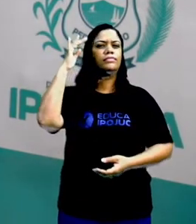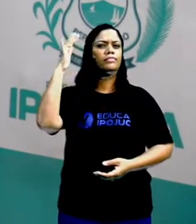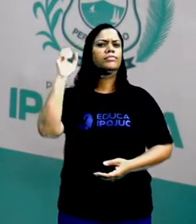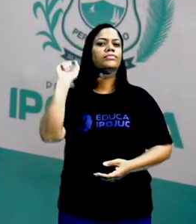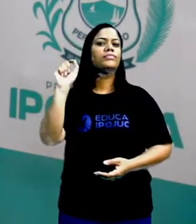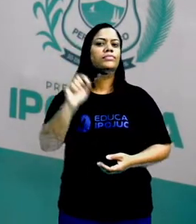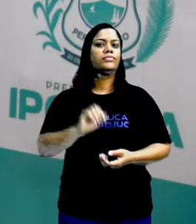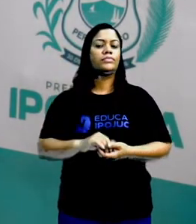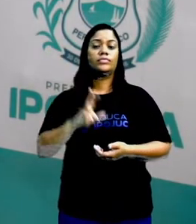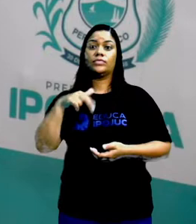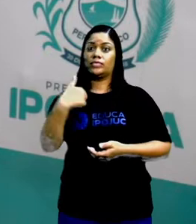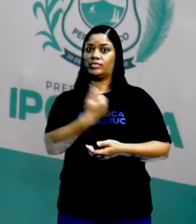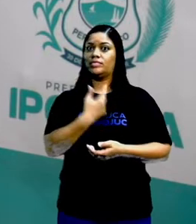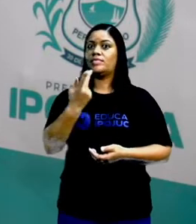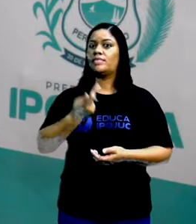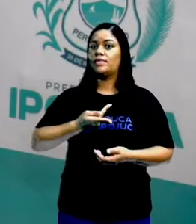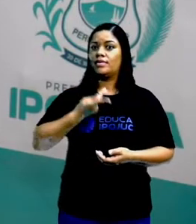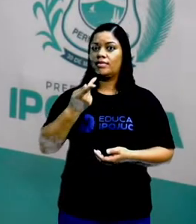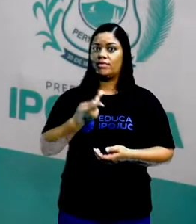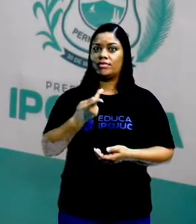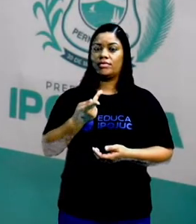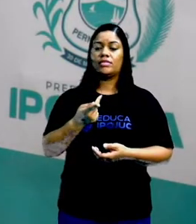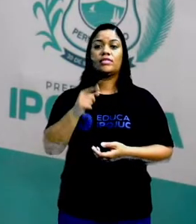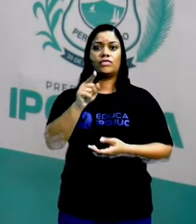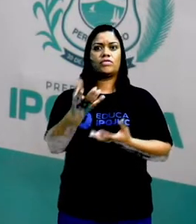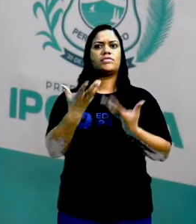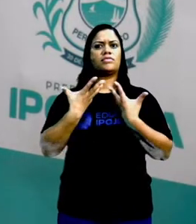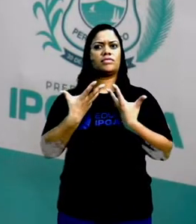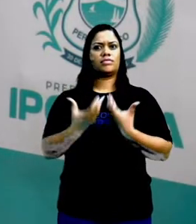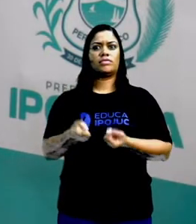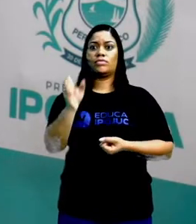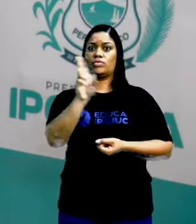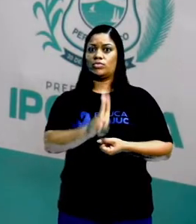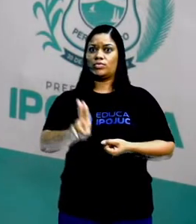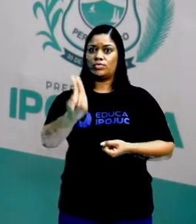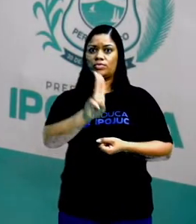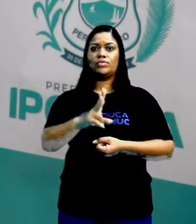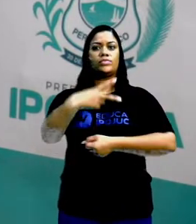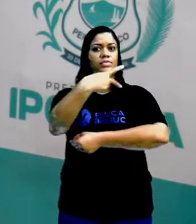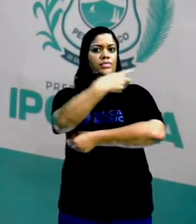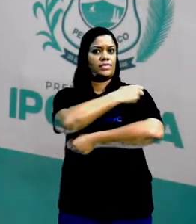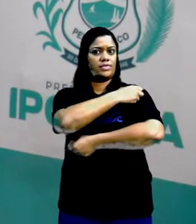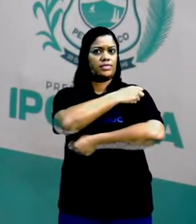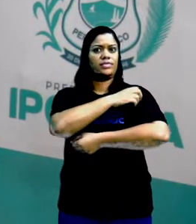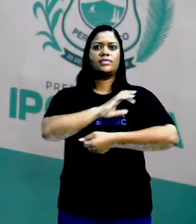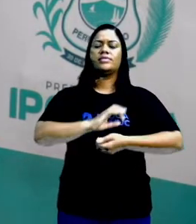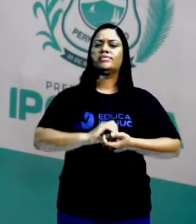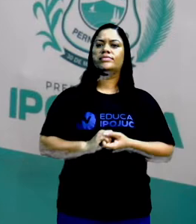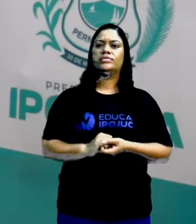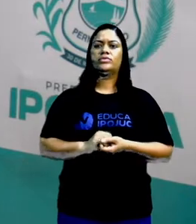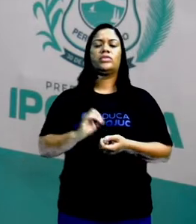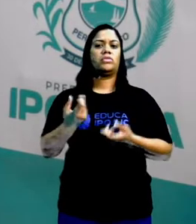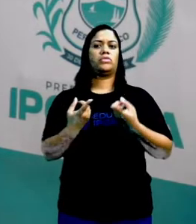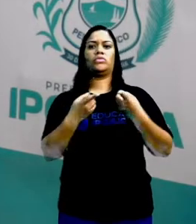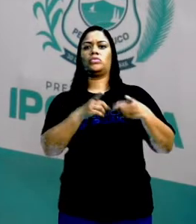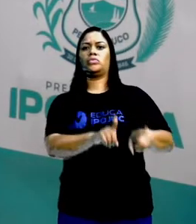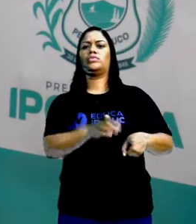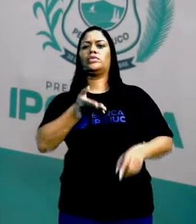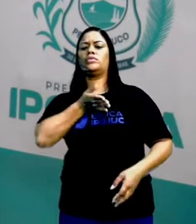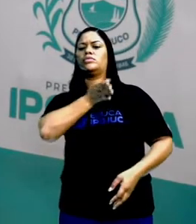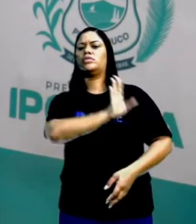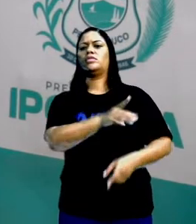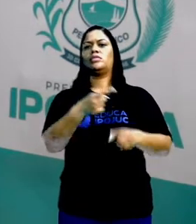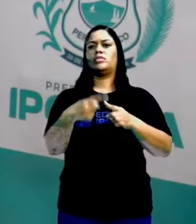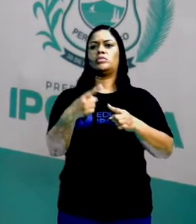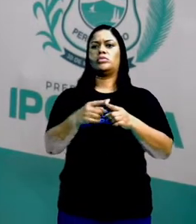isso? Quando a gente fala, você é a favor do uso, por exemplo, da vacina? Ou você diz, não, eu simplesmente não quero